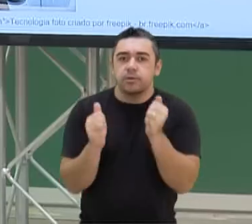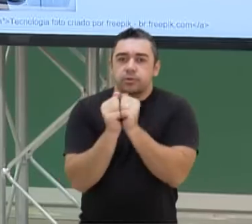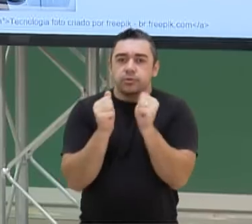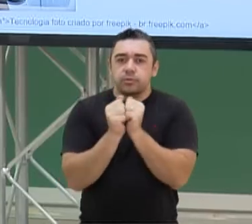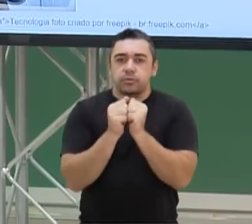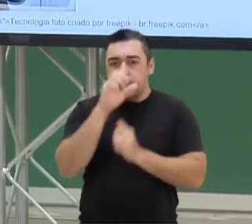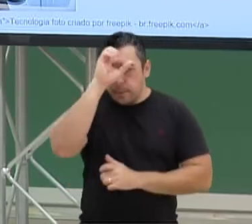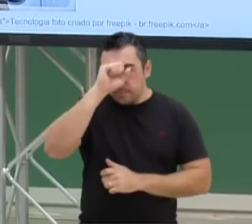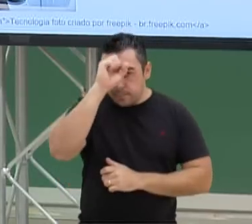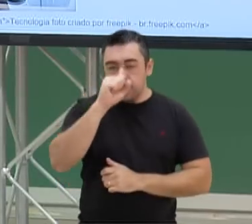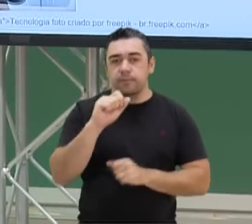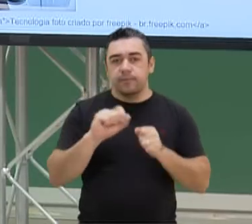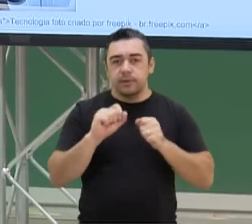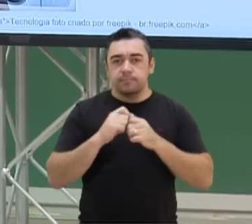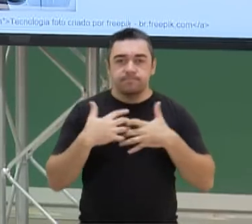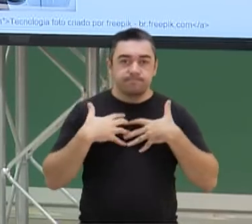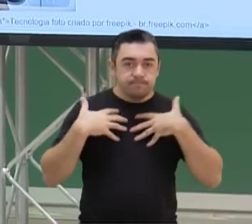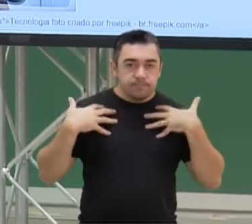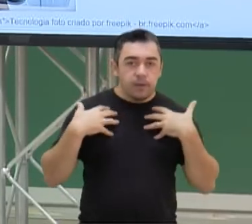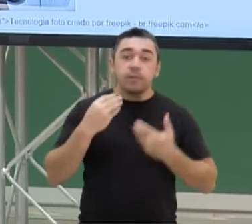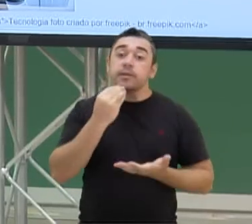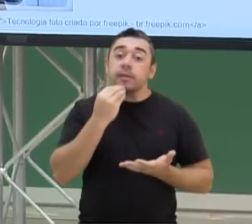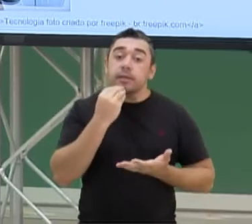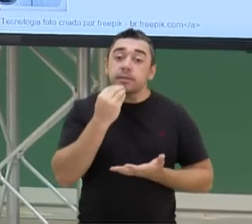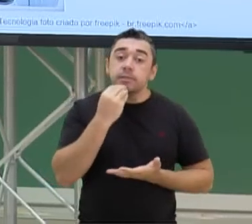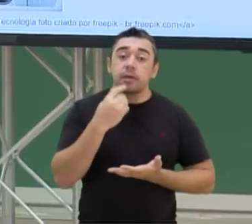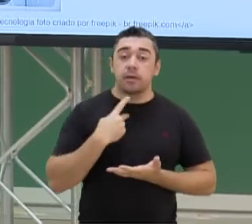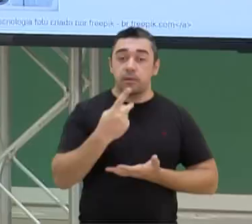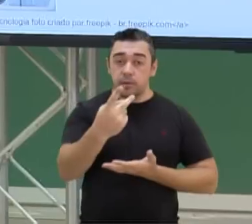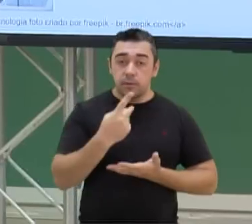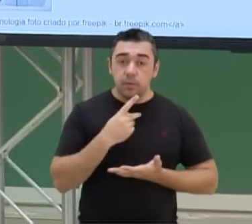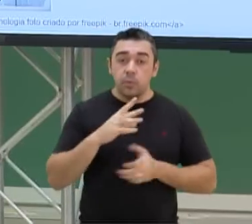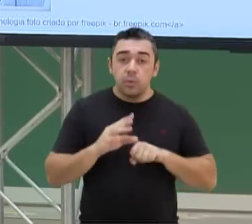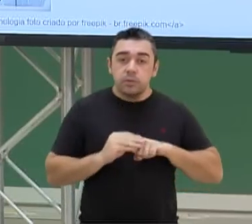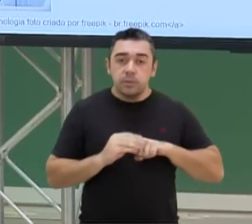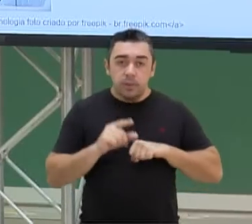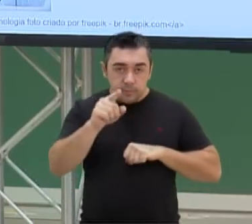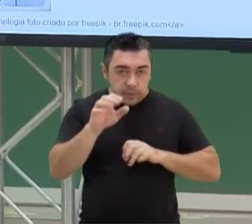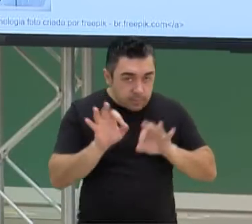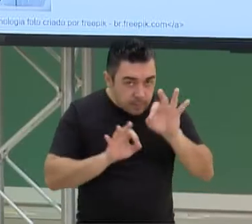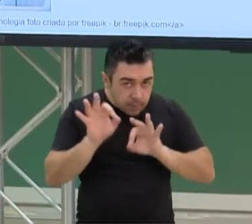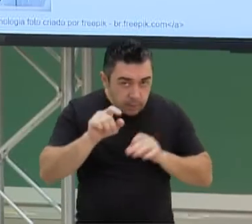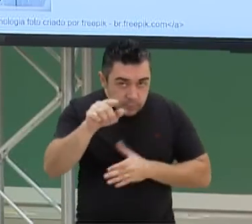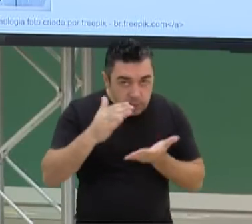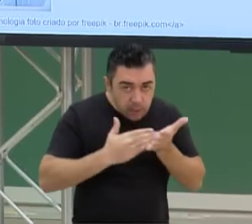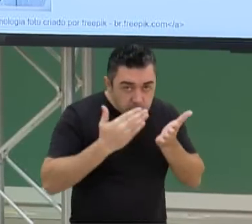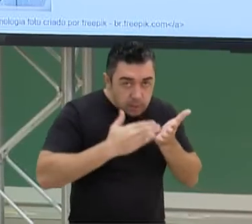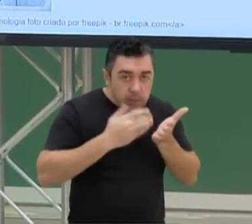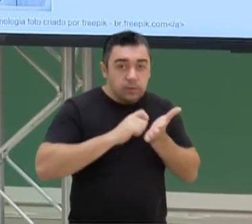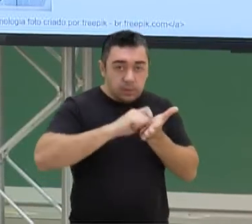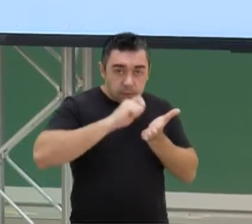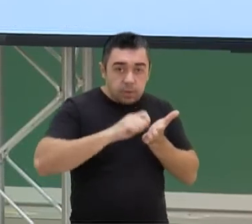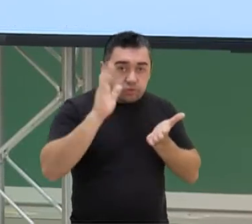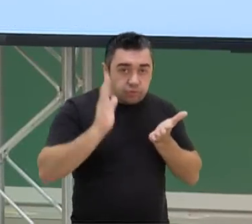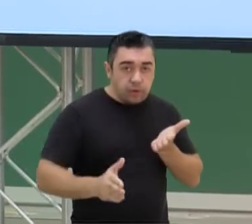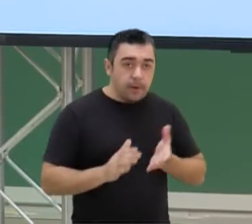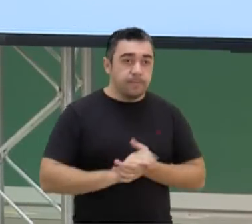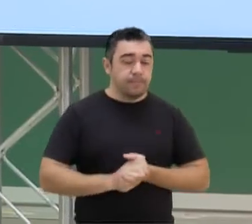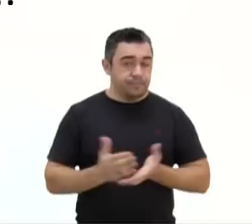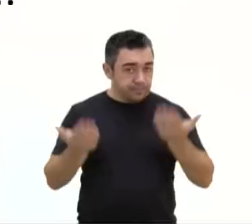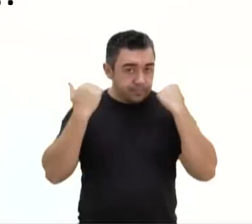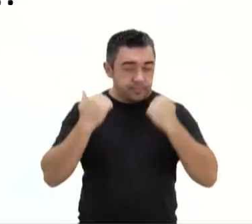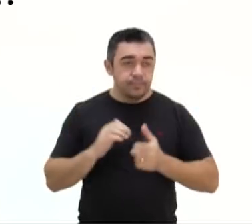se divertindo. Vamos testar nossos conhecimentos? Prepare-se, está com o seu caderno, com a sua caneta? Vamos